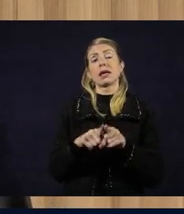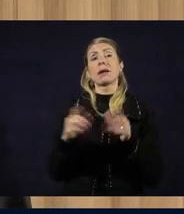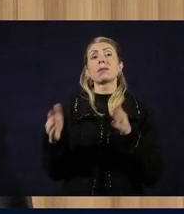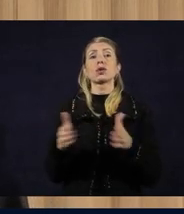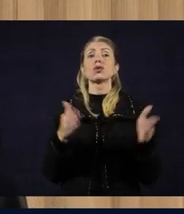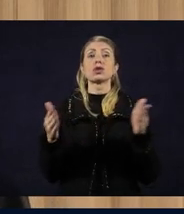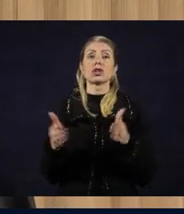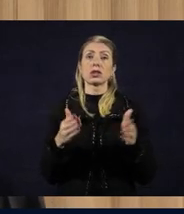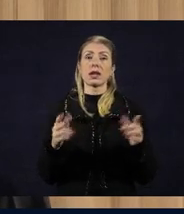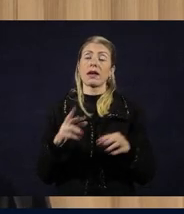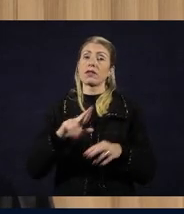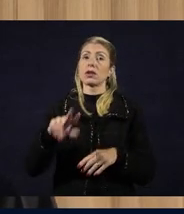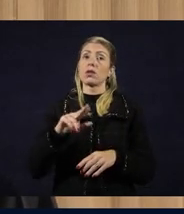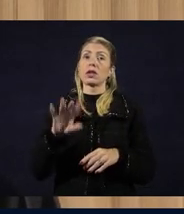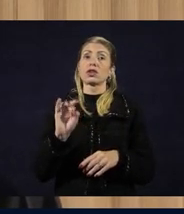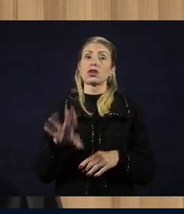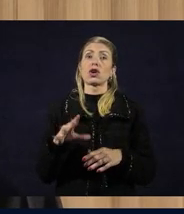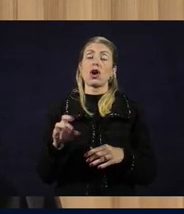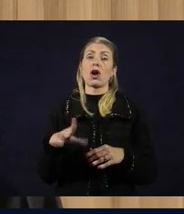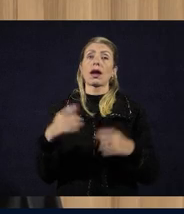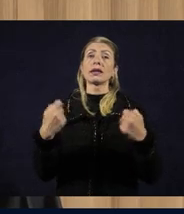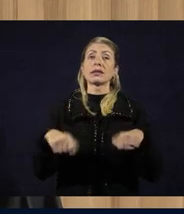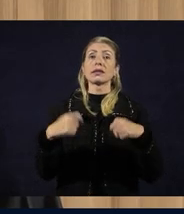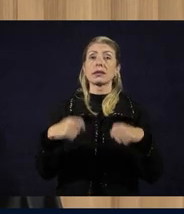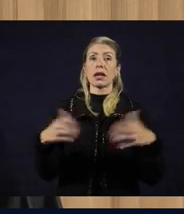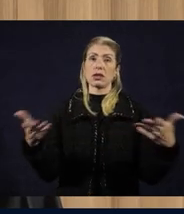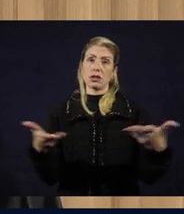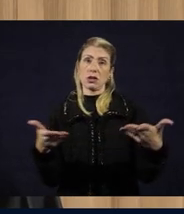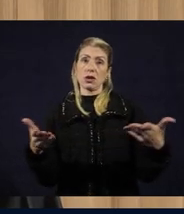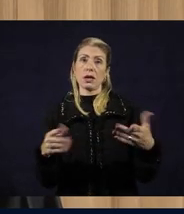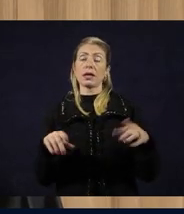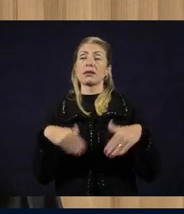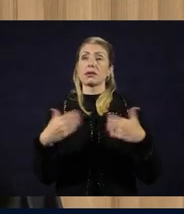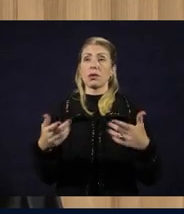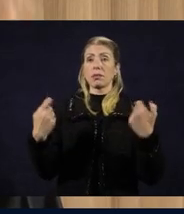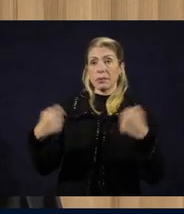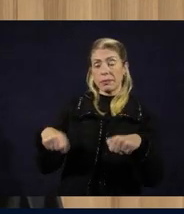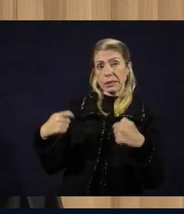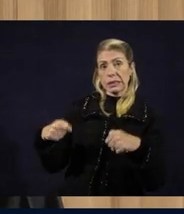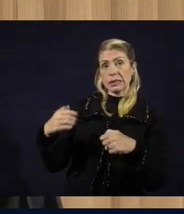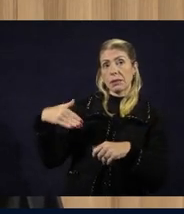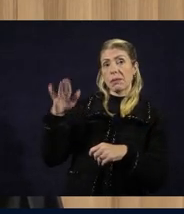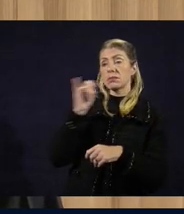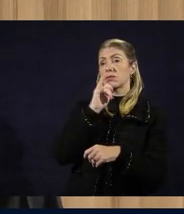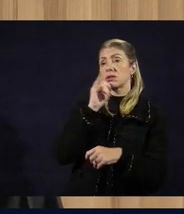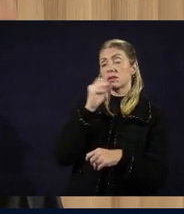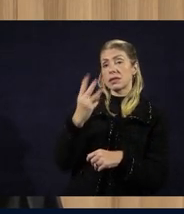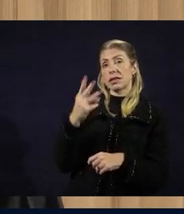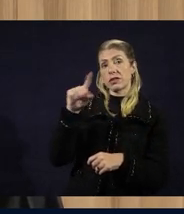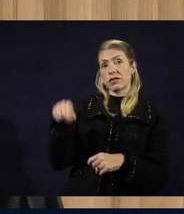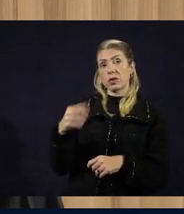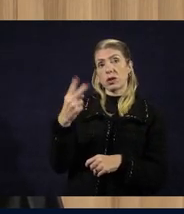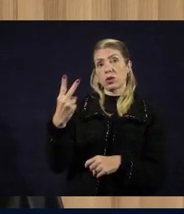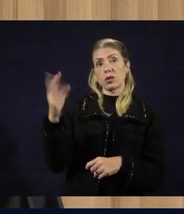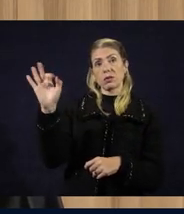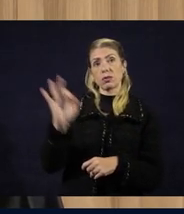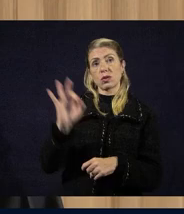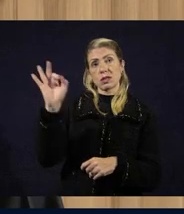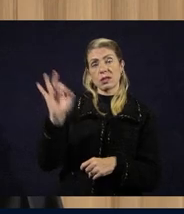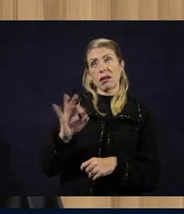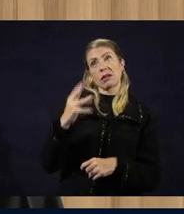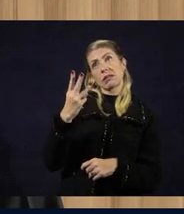não foi só a demanda que mentalidade aumentou então a demanda cresce assim Ana soja isso não me fale a memória 3,2%.